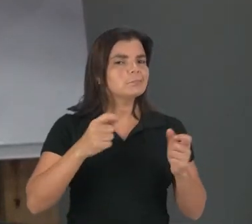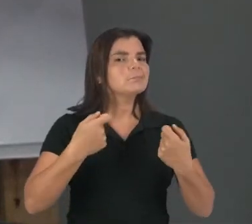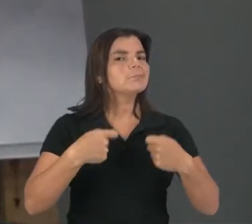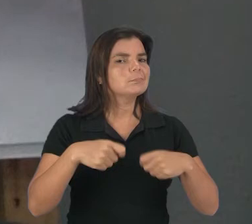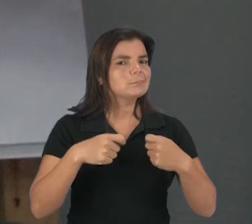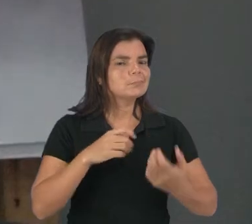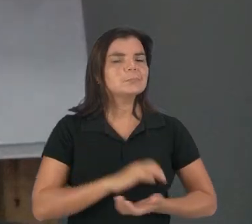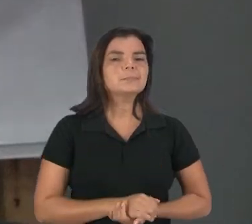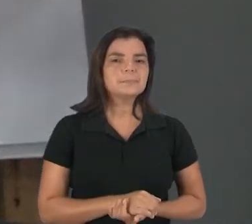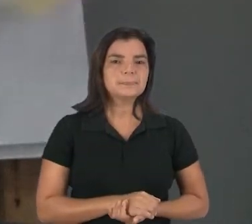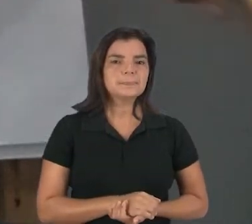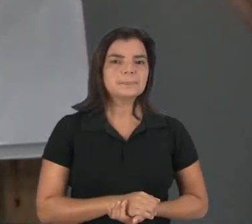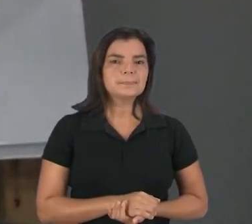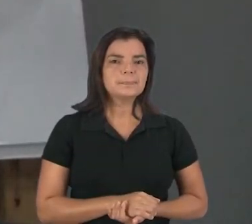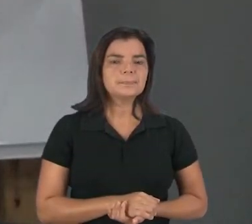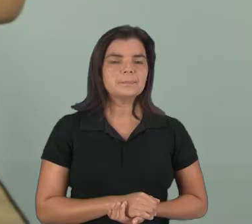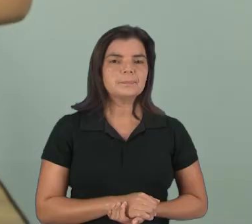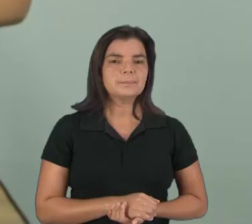precisamos colocar o acento?